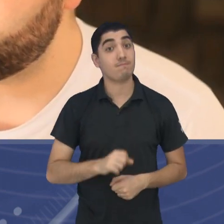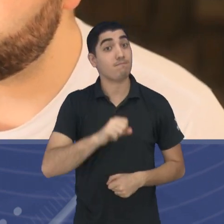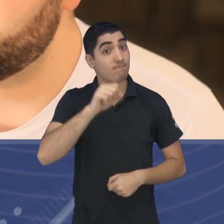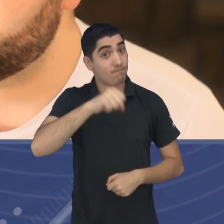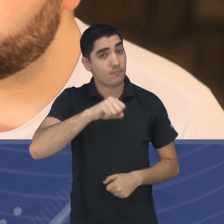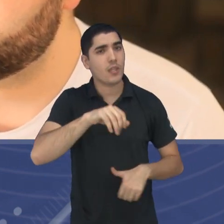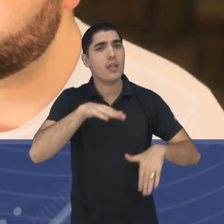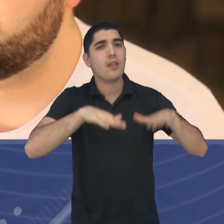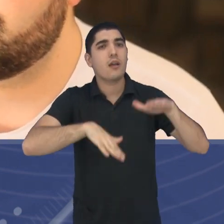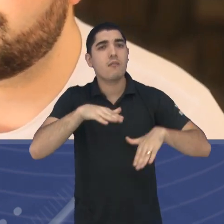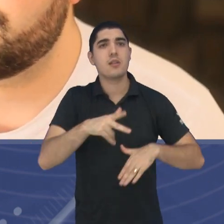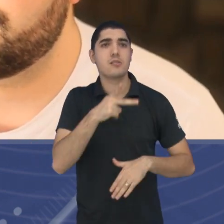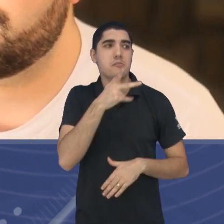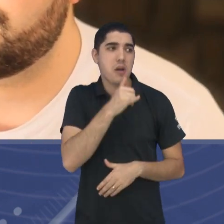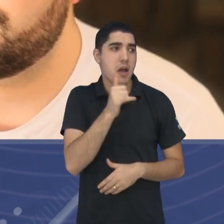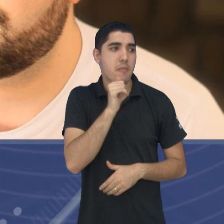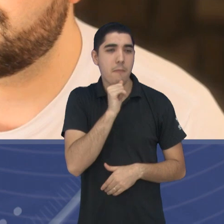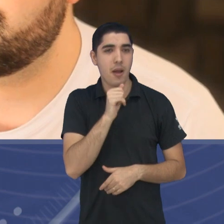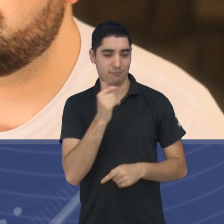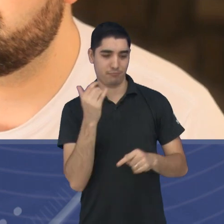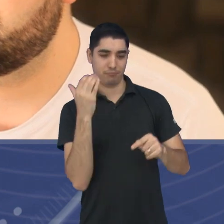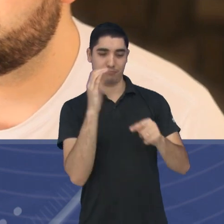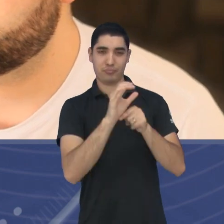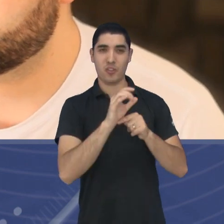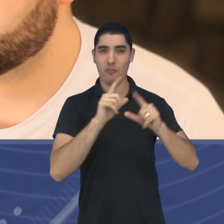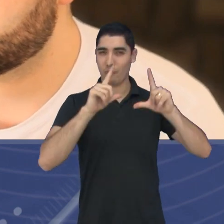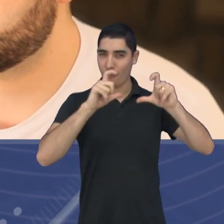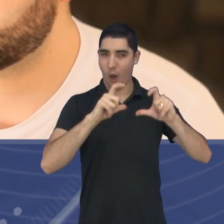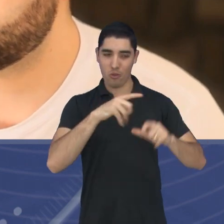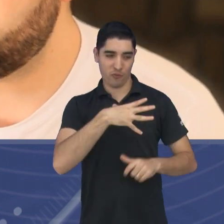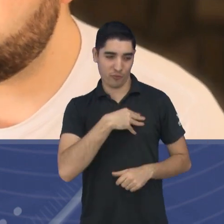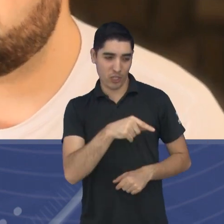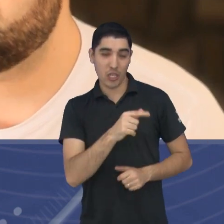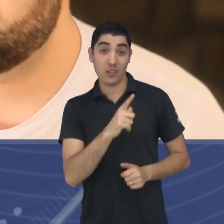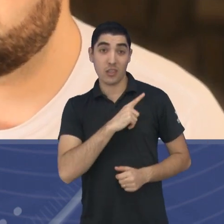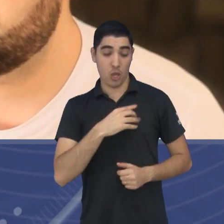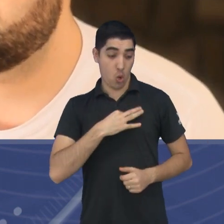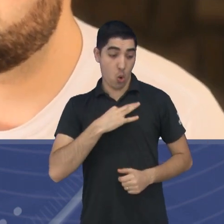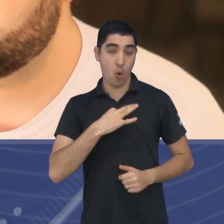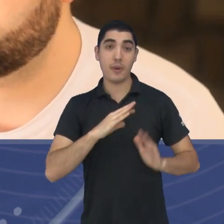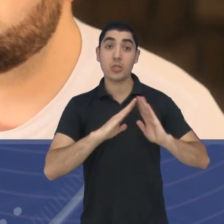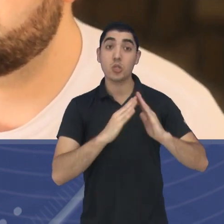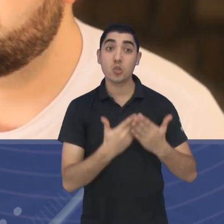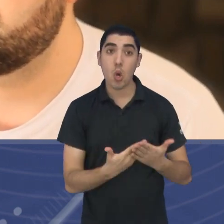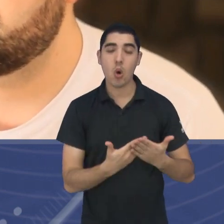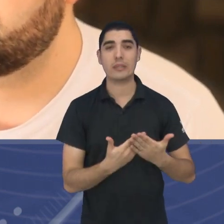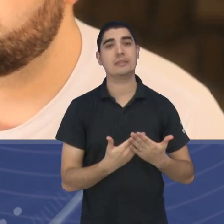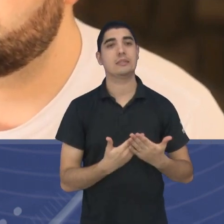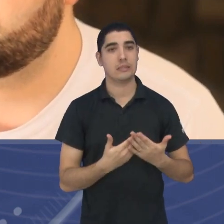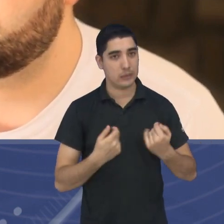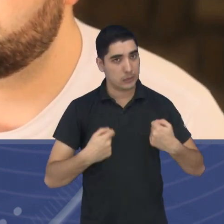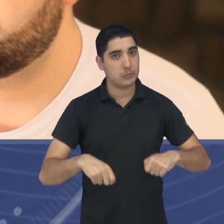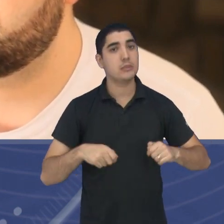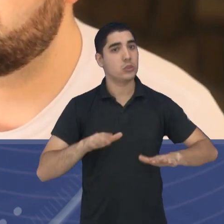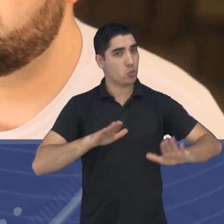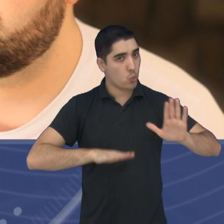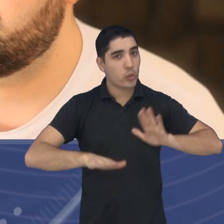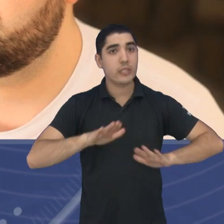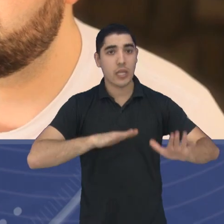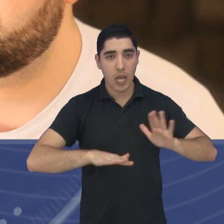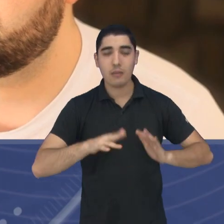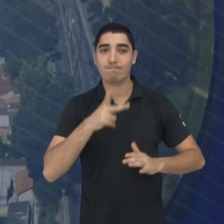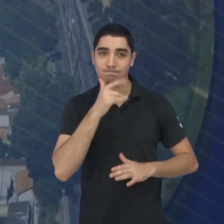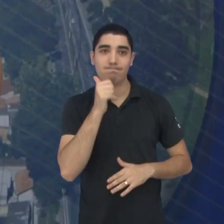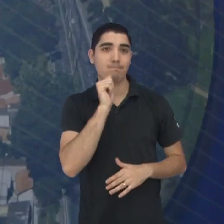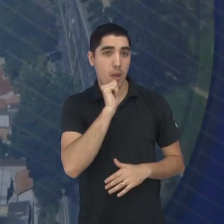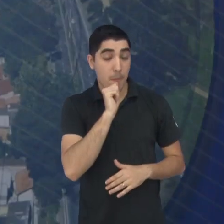vezes colocam foto dos filhos com uniforme de escola, então tem que tomar muito cuidado, postam alguma coisa relacionada à rotina, né,